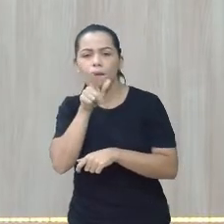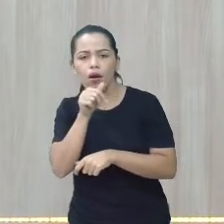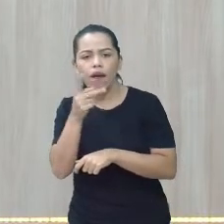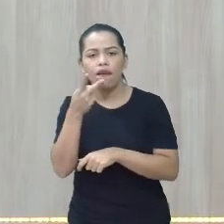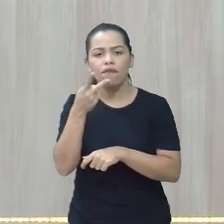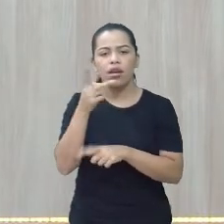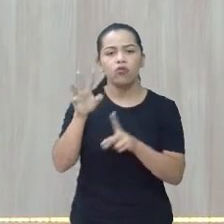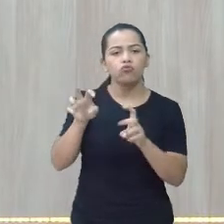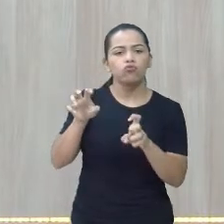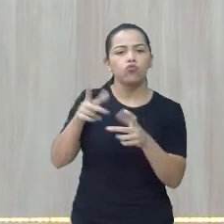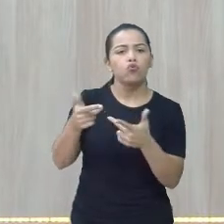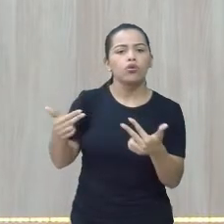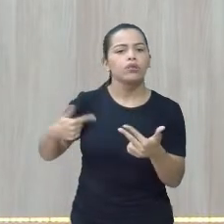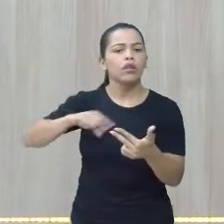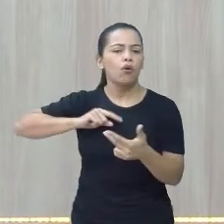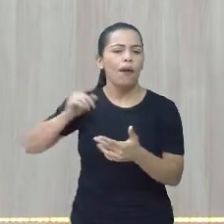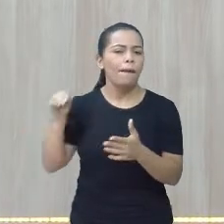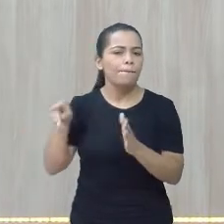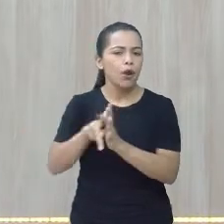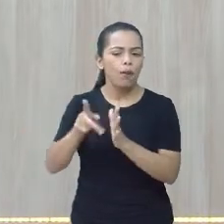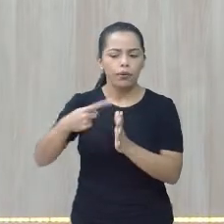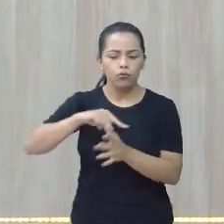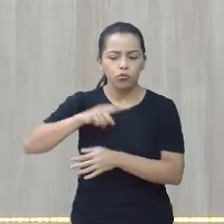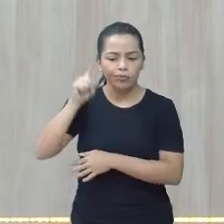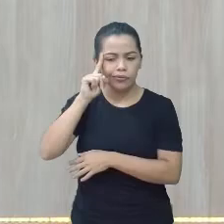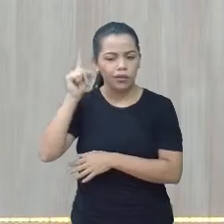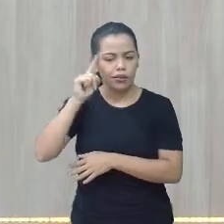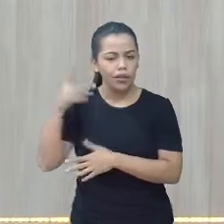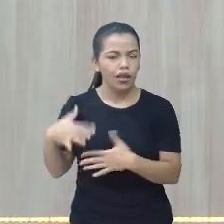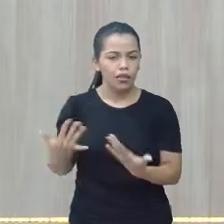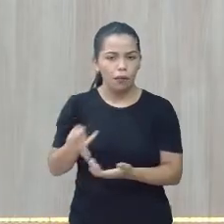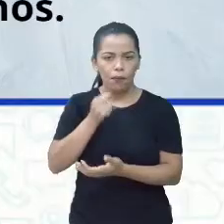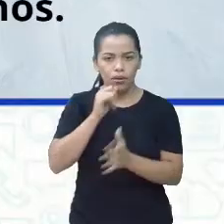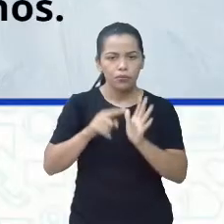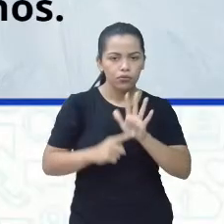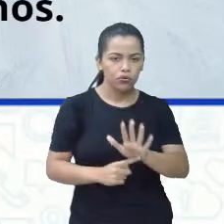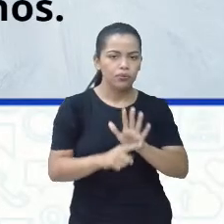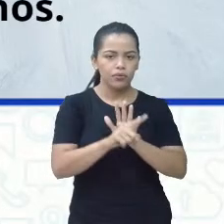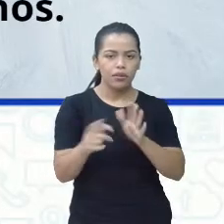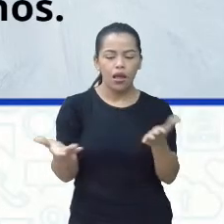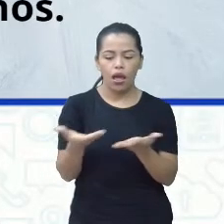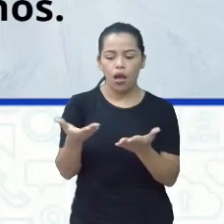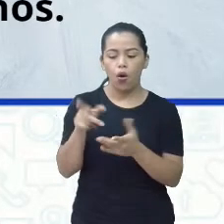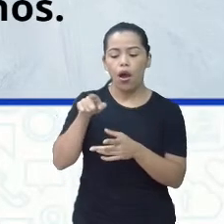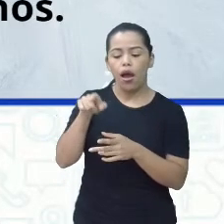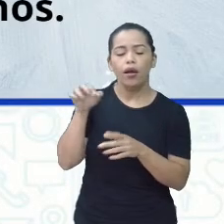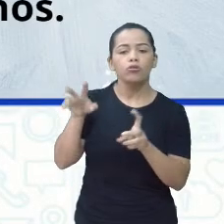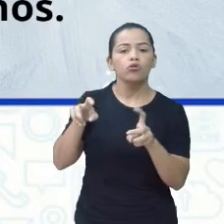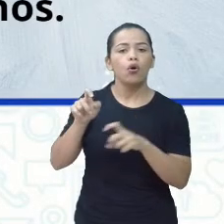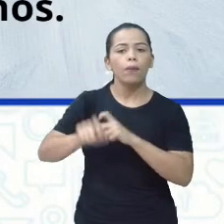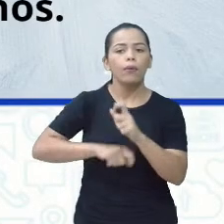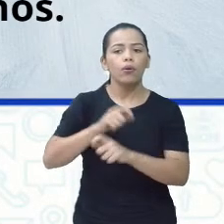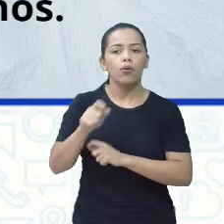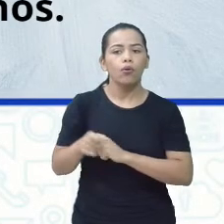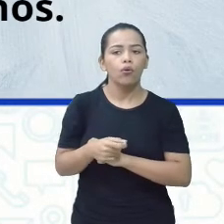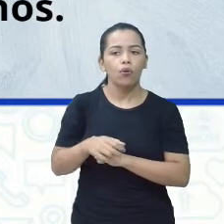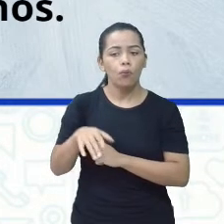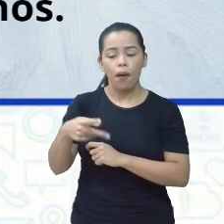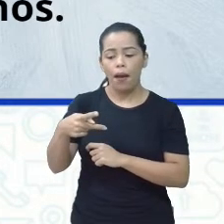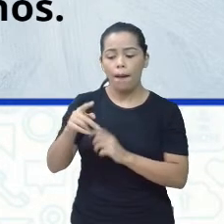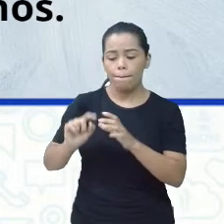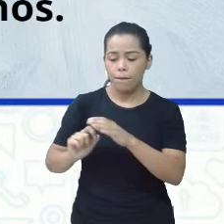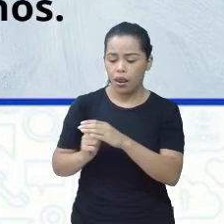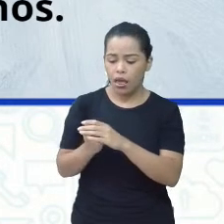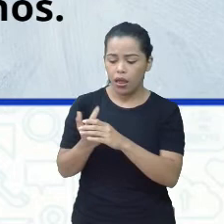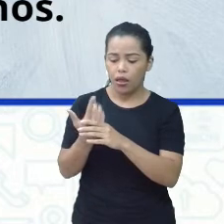temas que não são do nosso cotidiano. Então, eu trouxe aqui um exemplo de uma reportagem, que é uma matéria que fala sobre uma planta que